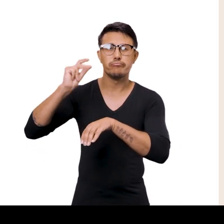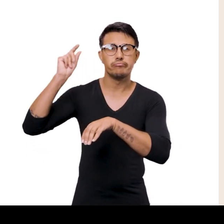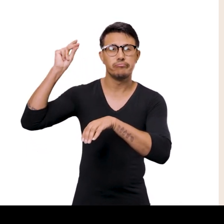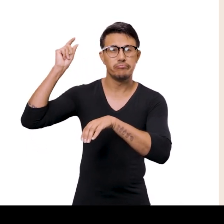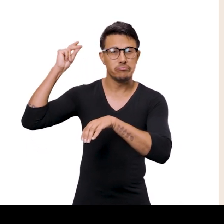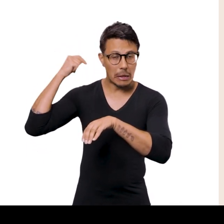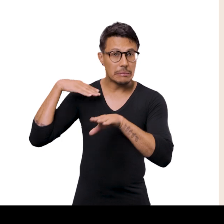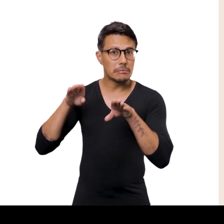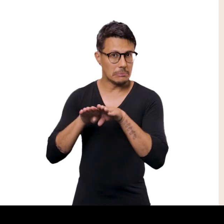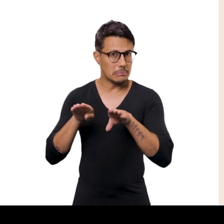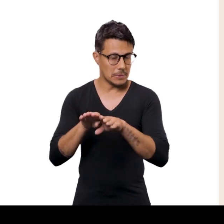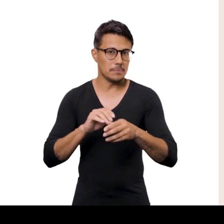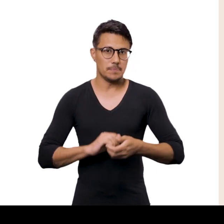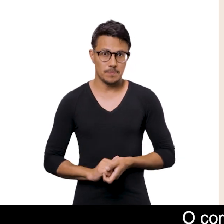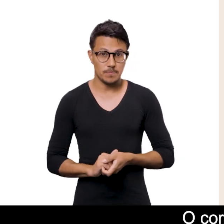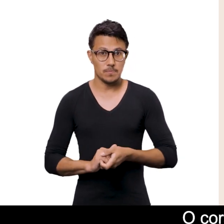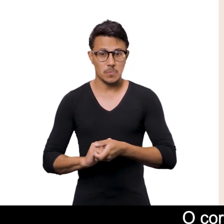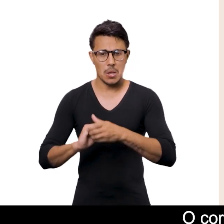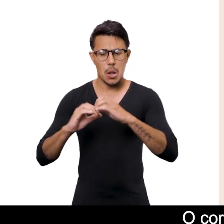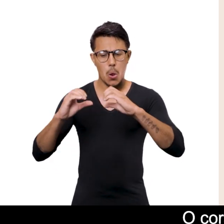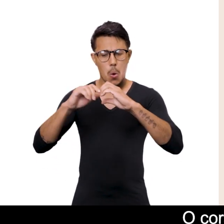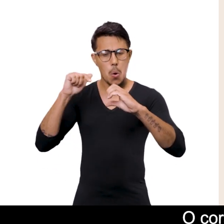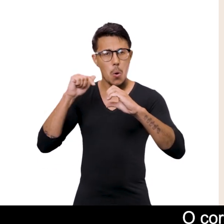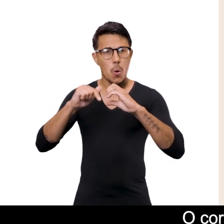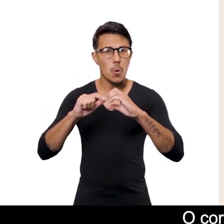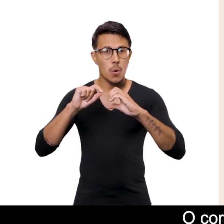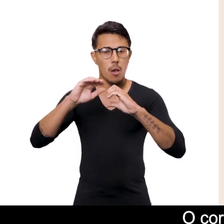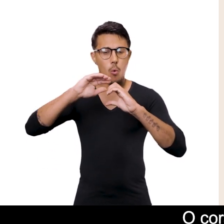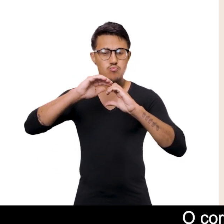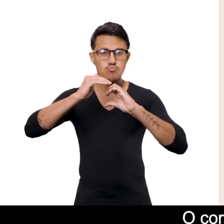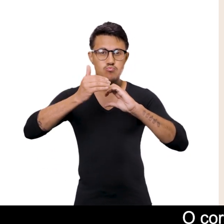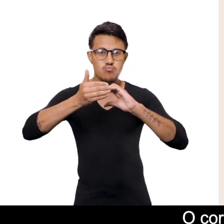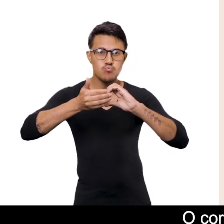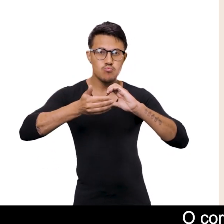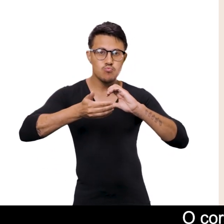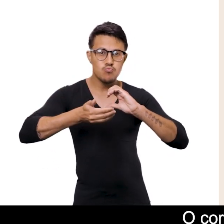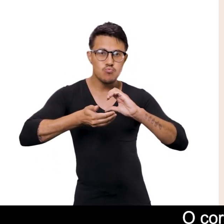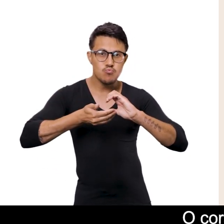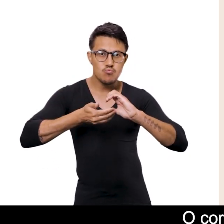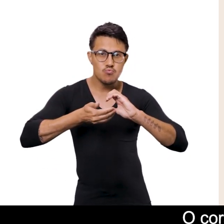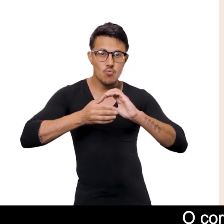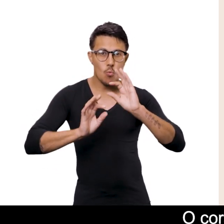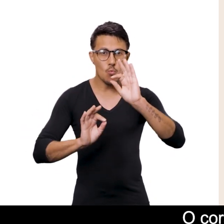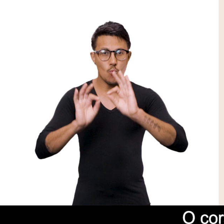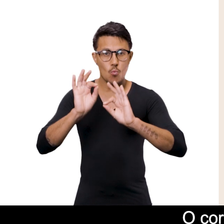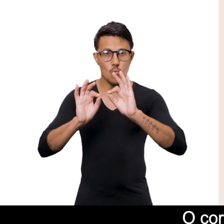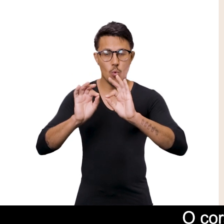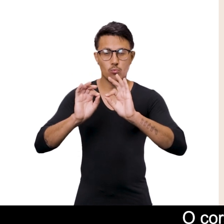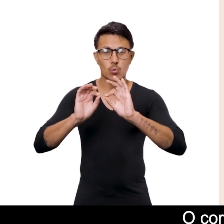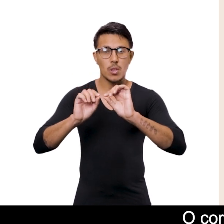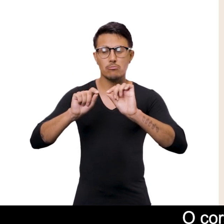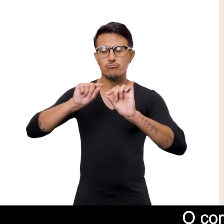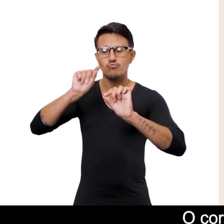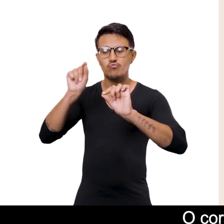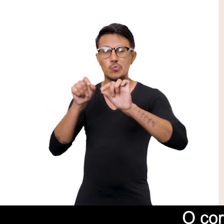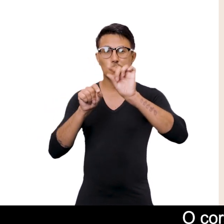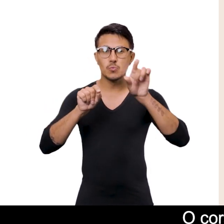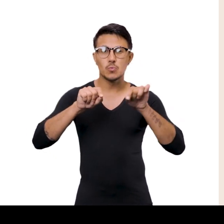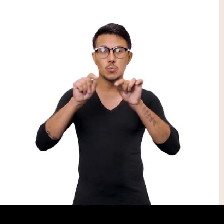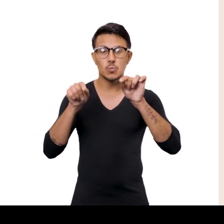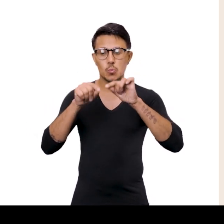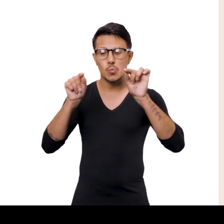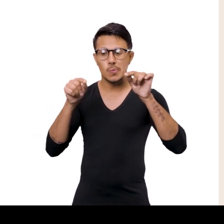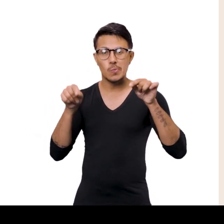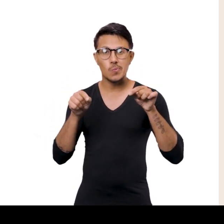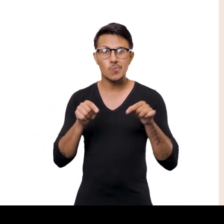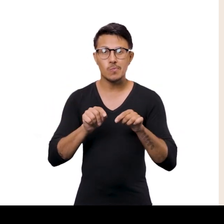desgastado. O coração tem um volume arredondado e é adornado com arabescos circulares.